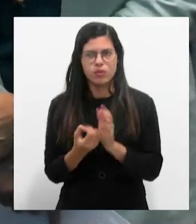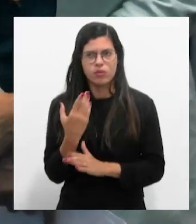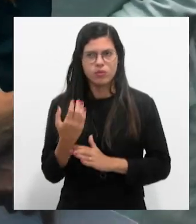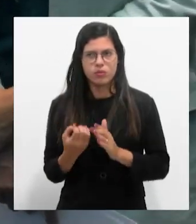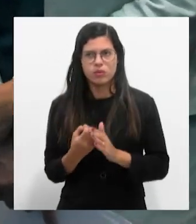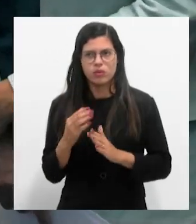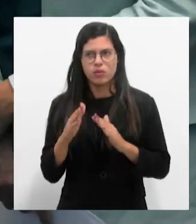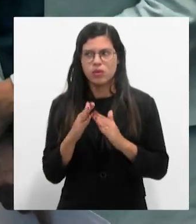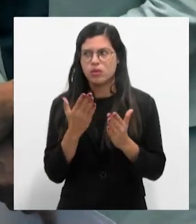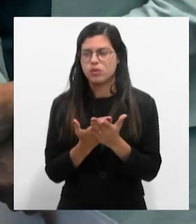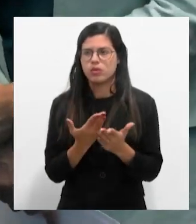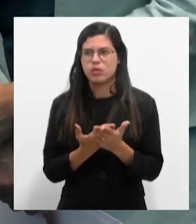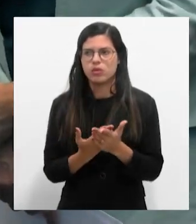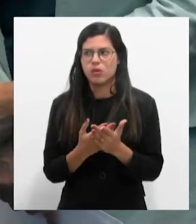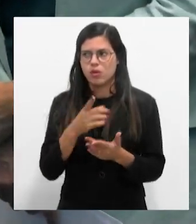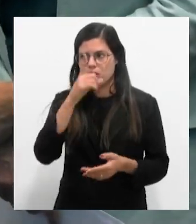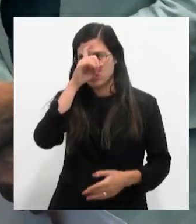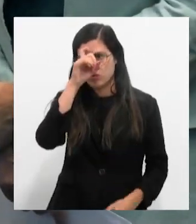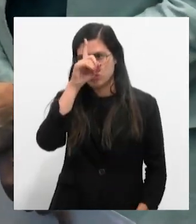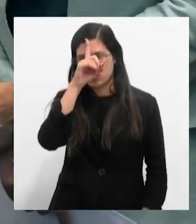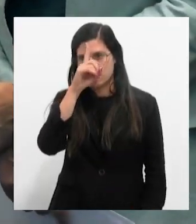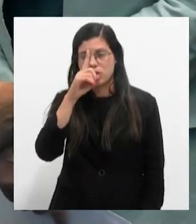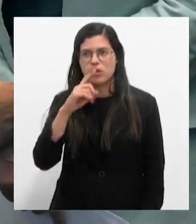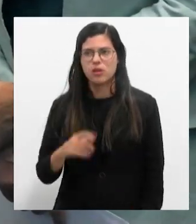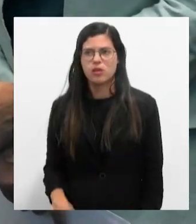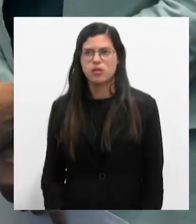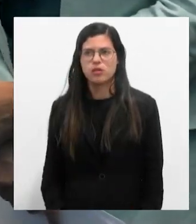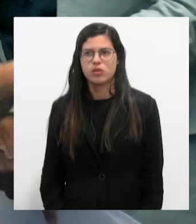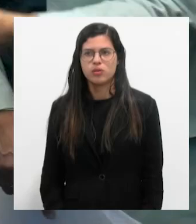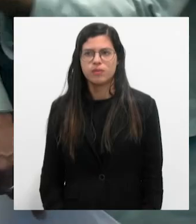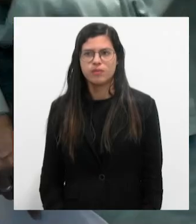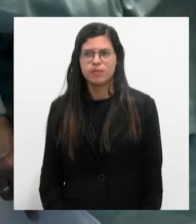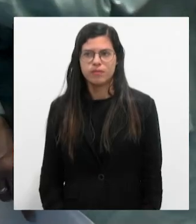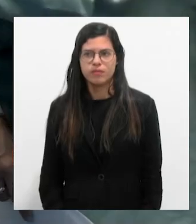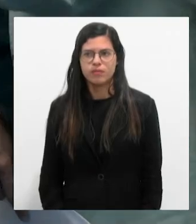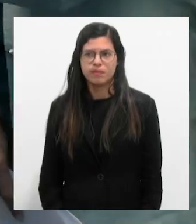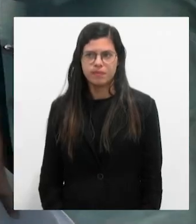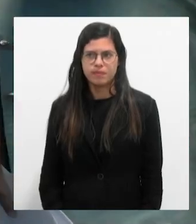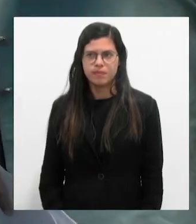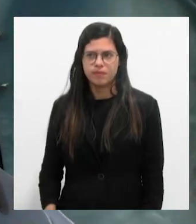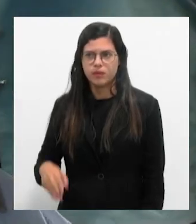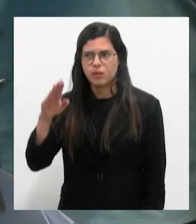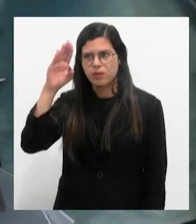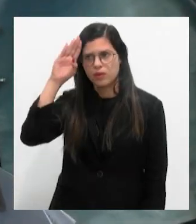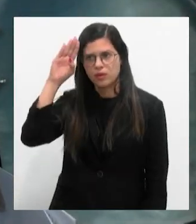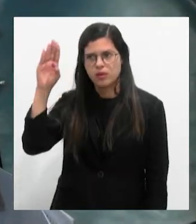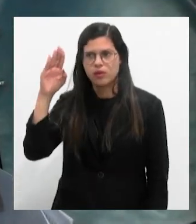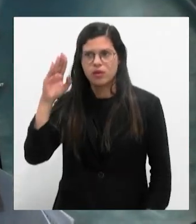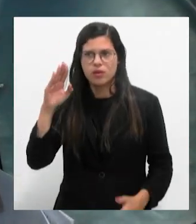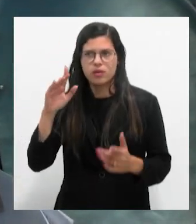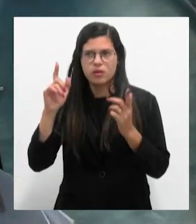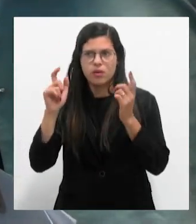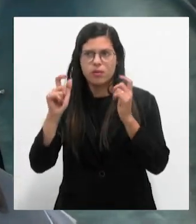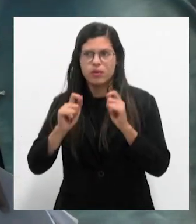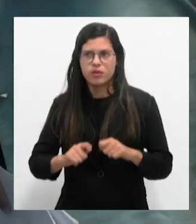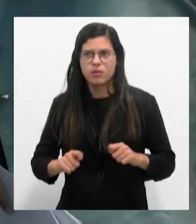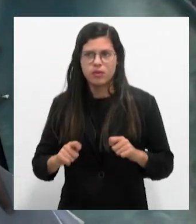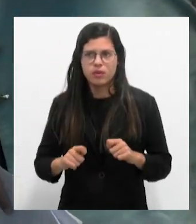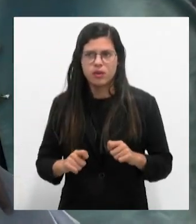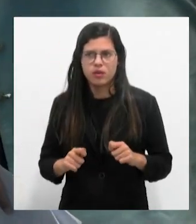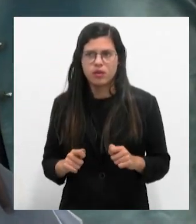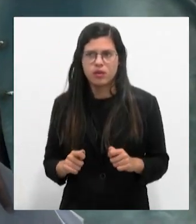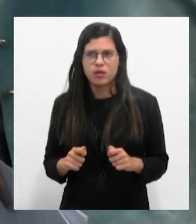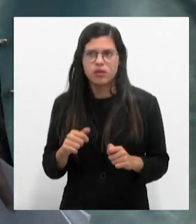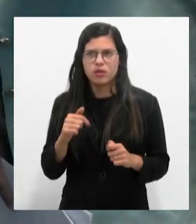as escolas, para os hospitais. Então, isso é central diante da possibilidade da gente